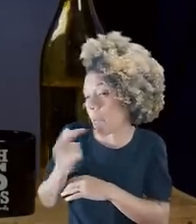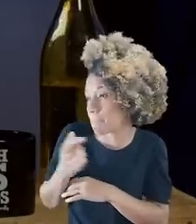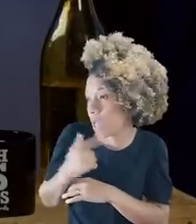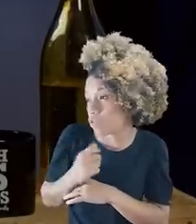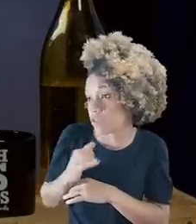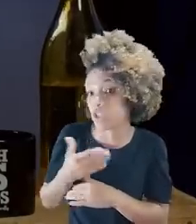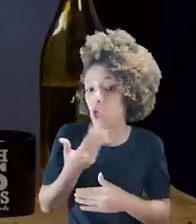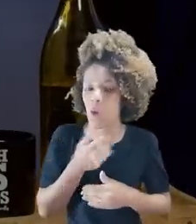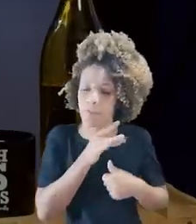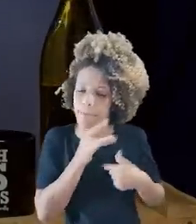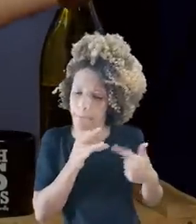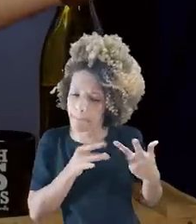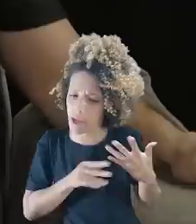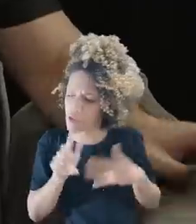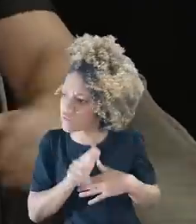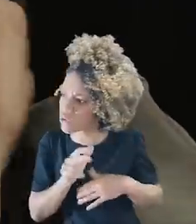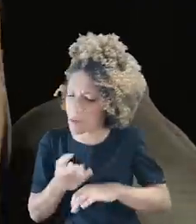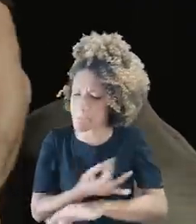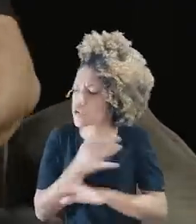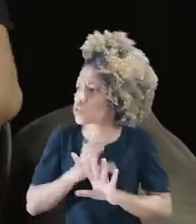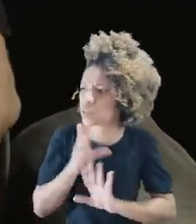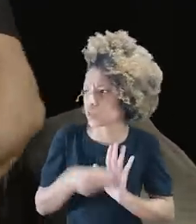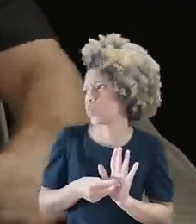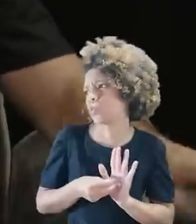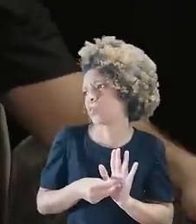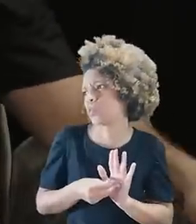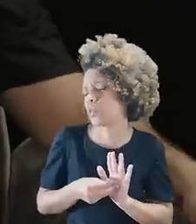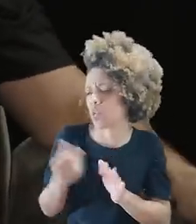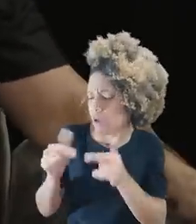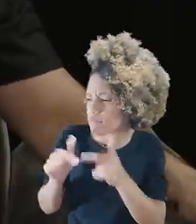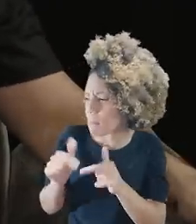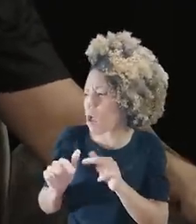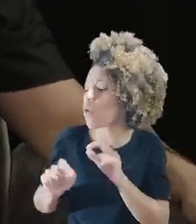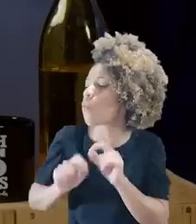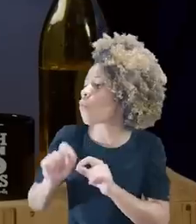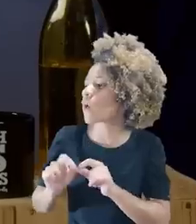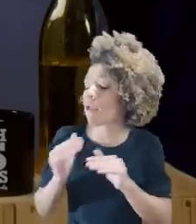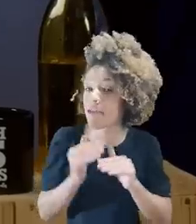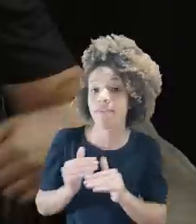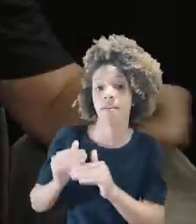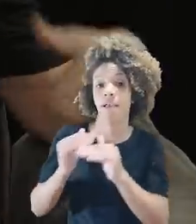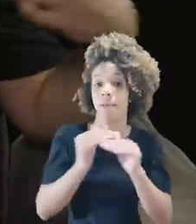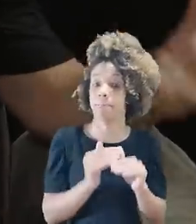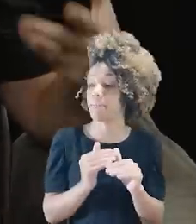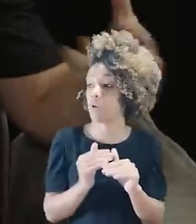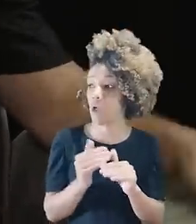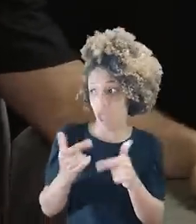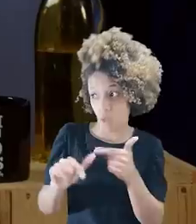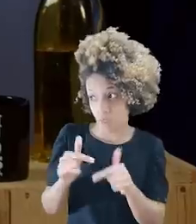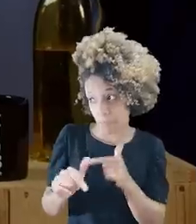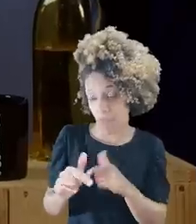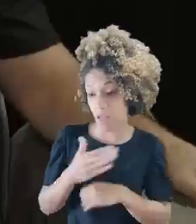missão hoje no momento já desde o começo da pandemia Na verdade até sa gente a gente quer ter DH tá assim a gente tem muita ideia